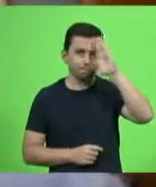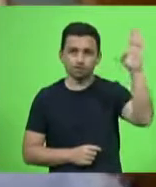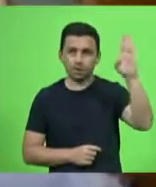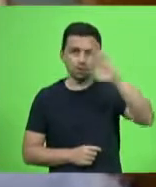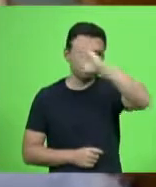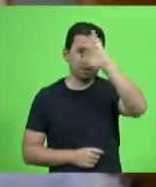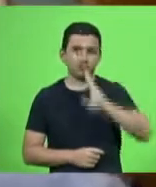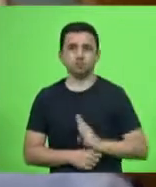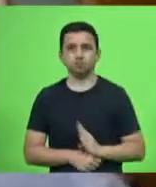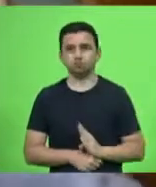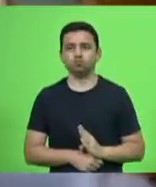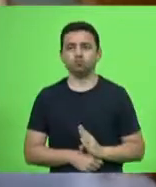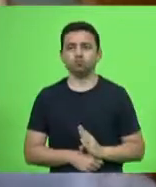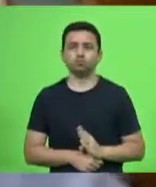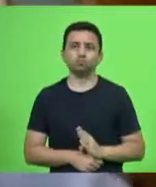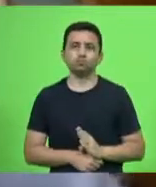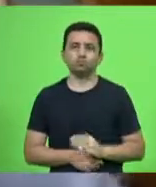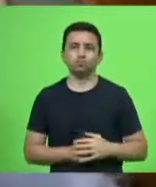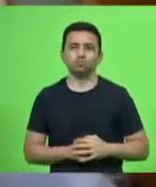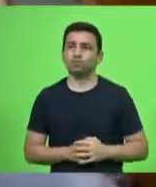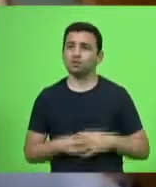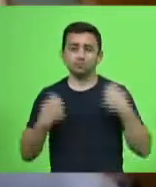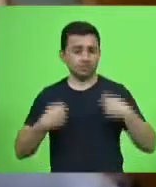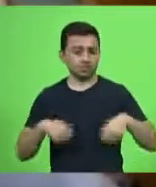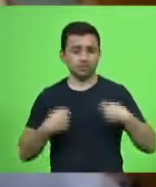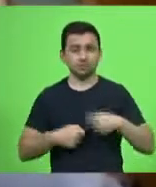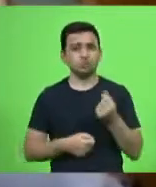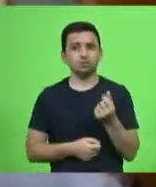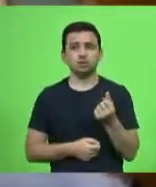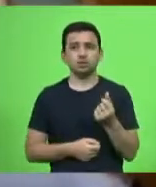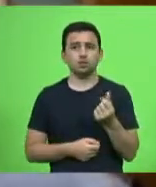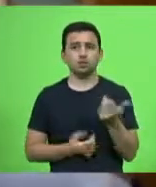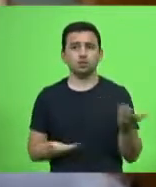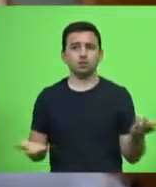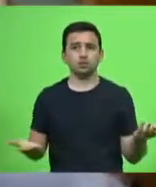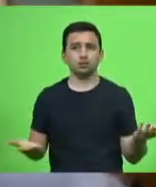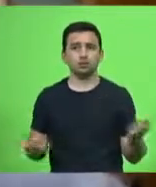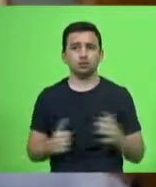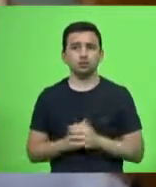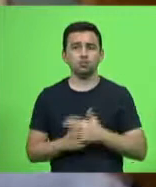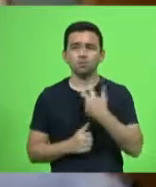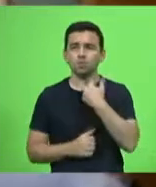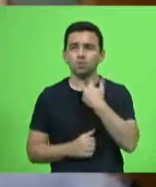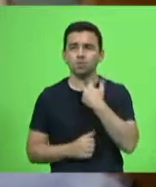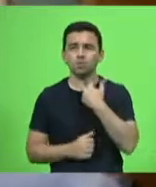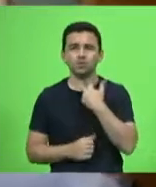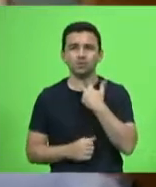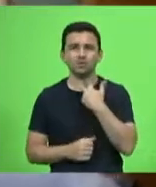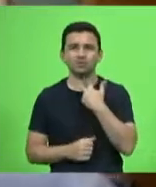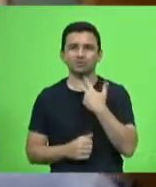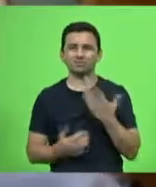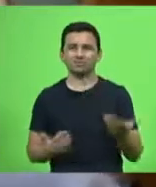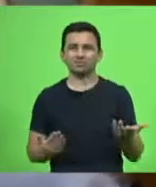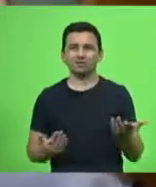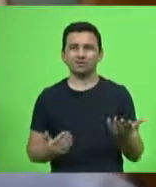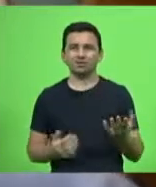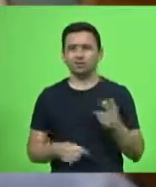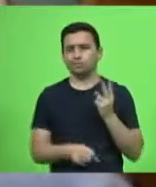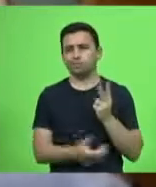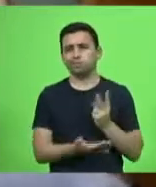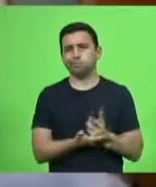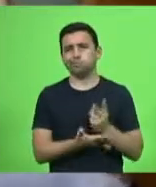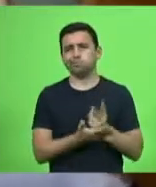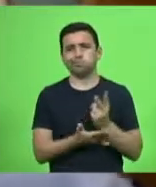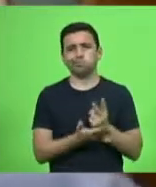Brasil. Então, tem que haver dinheiro. O que não dá é para a gente continuar do jeito como